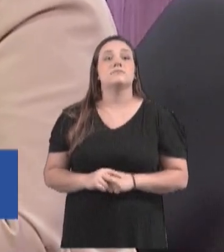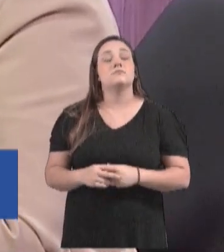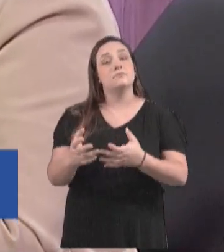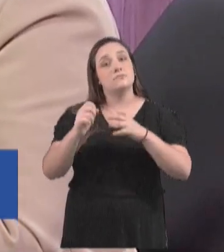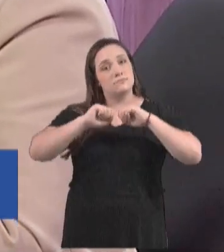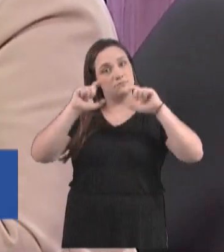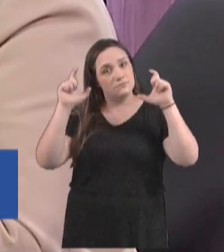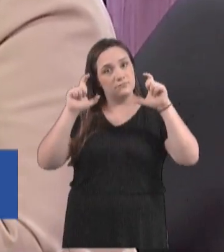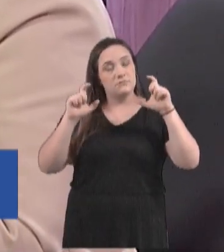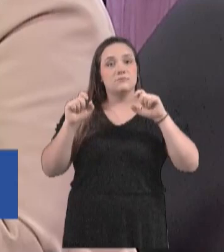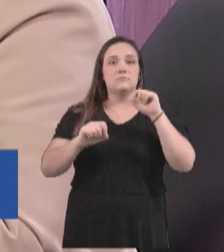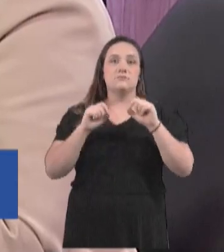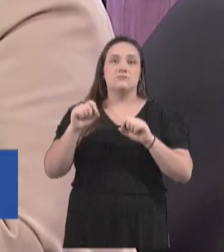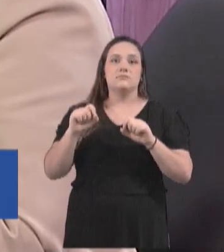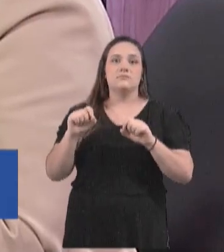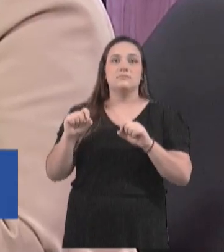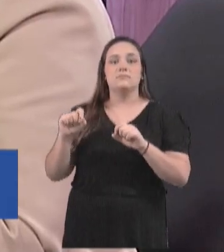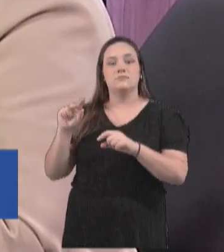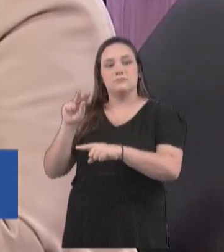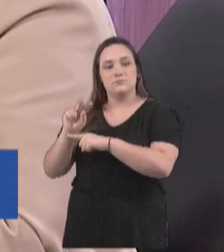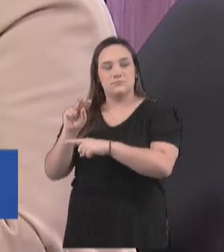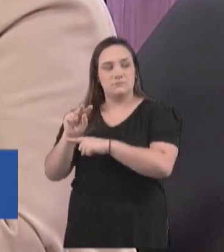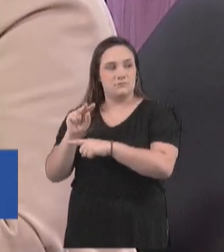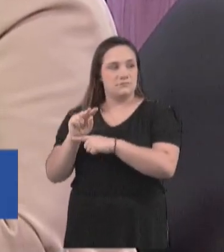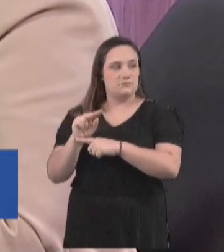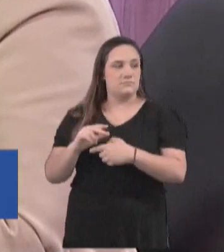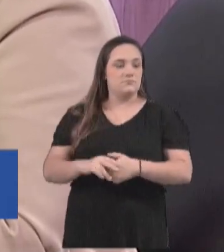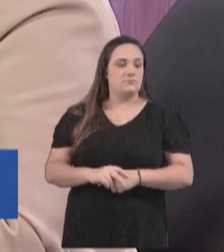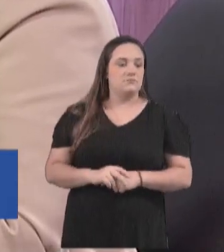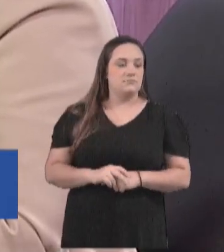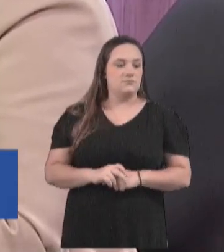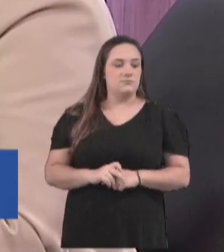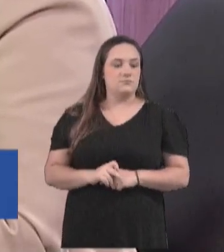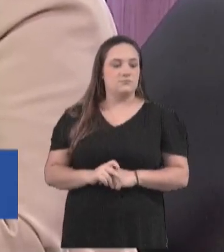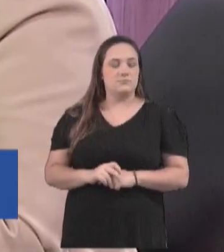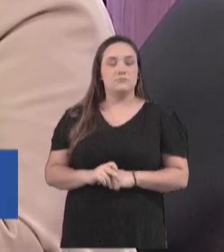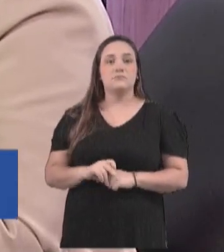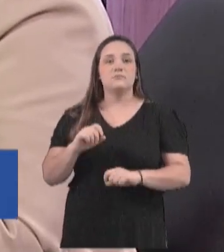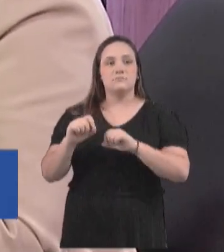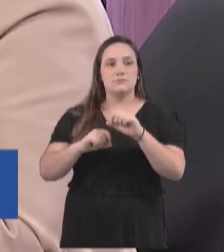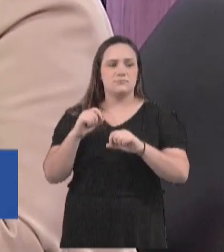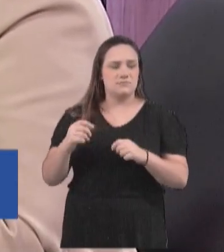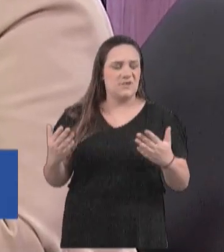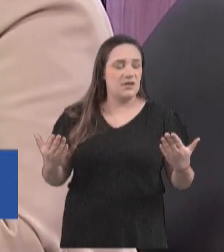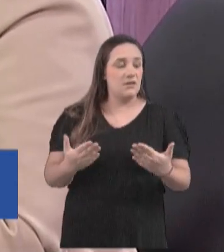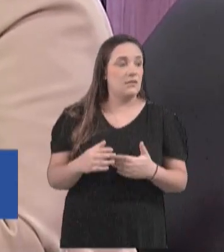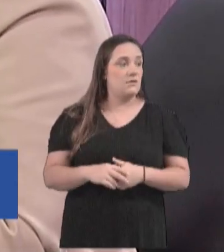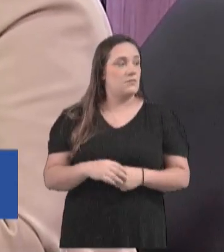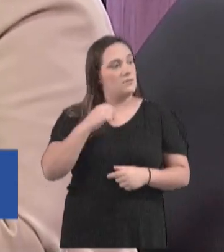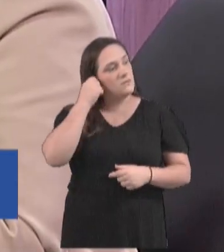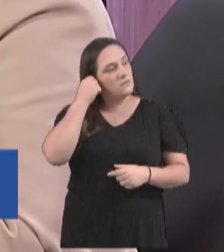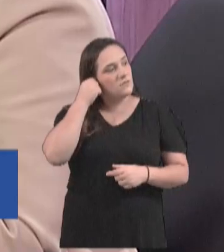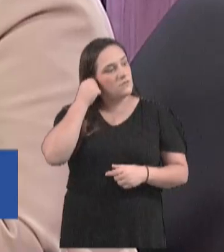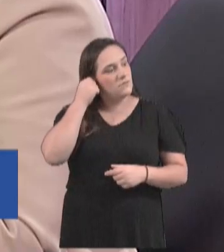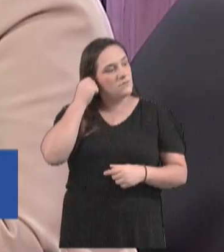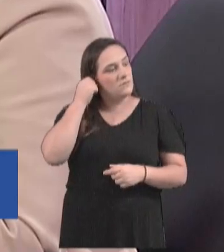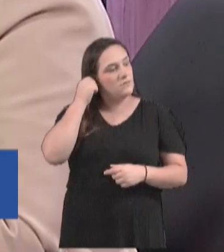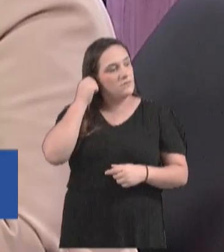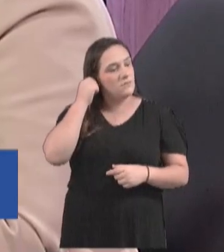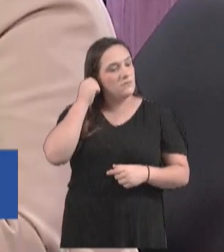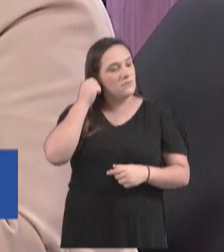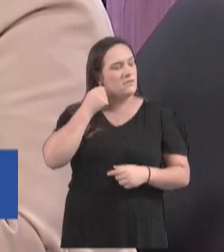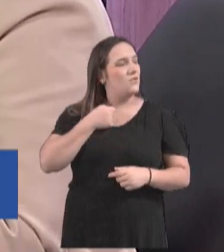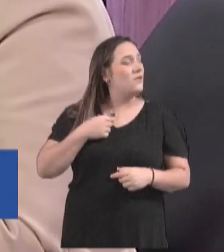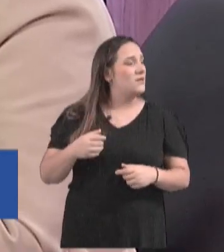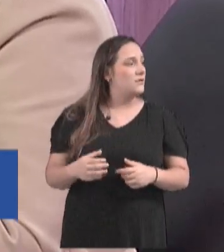também para as unidades de conservação da natureza, porque o Pantanal tem várias unidades de conservação e são bastante importantes.